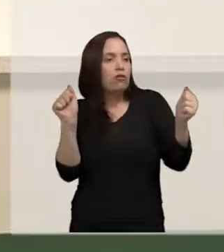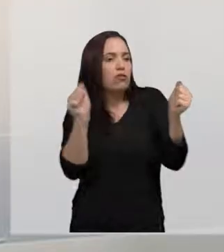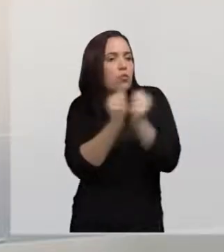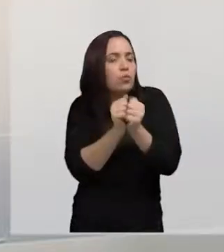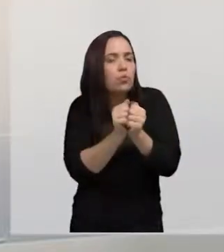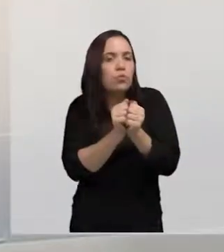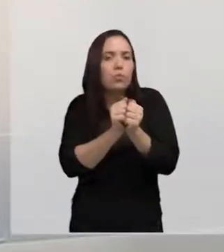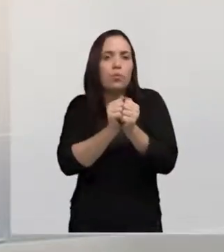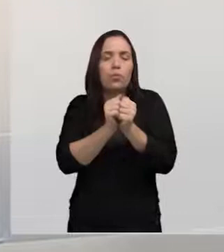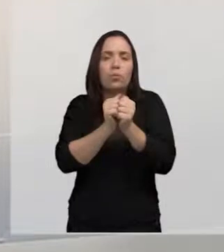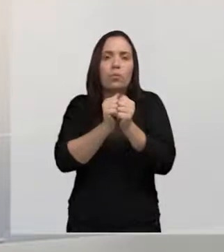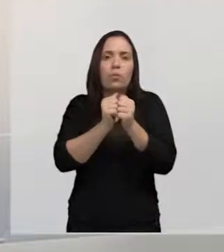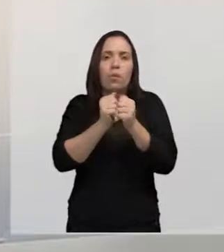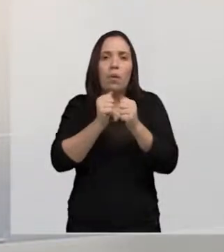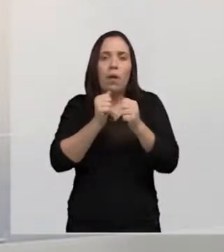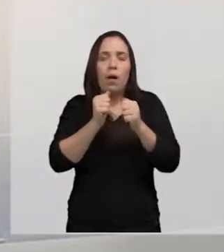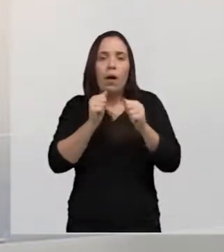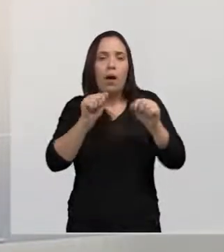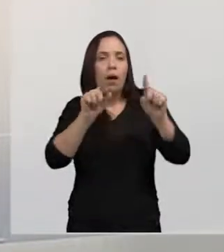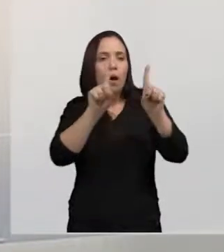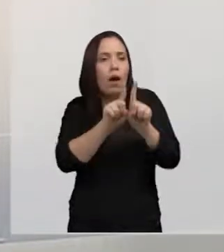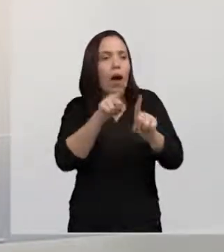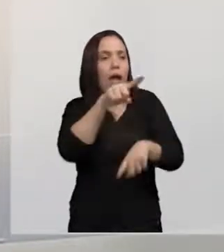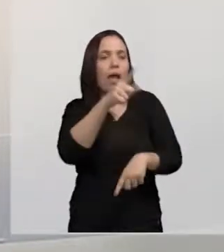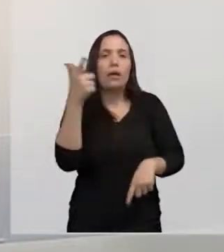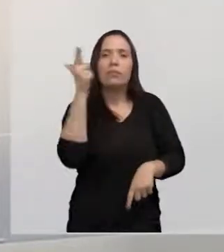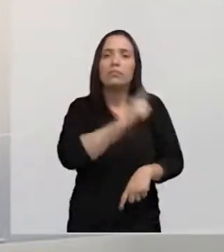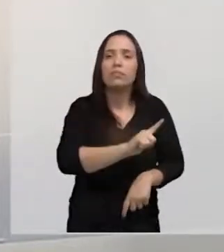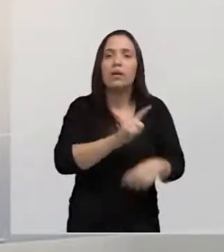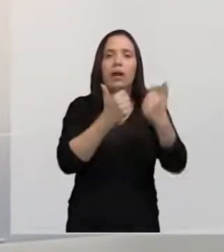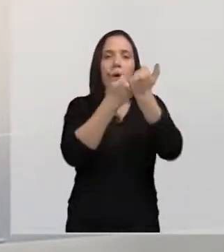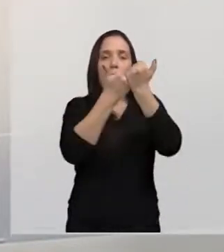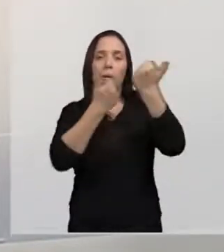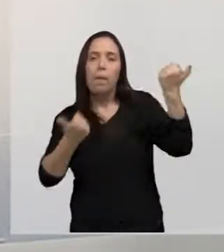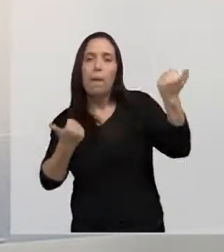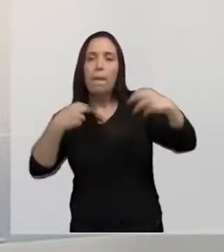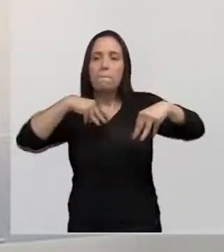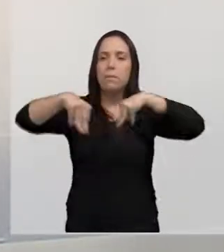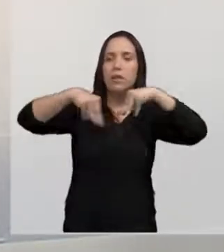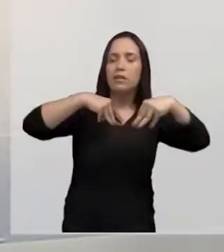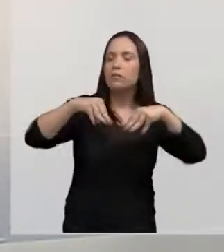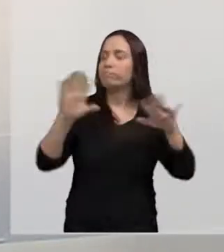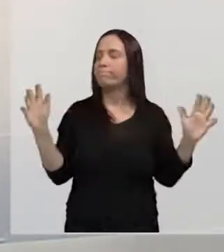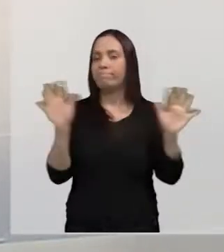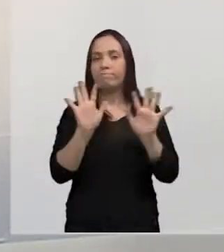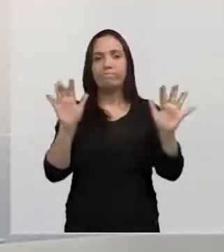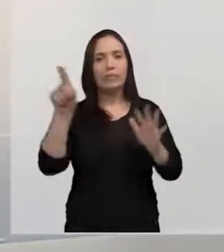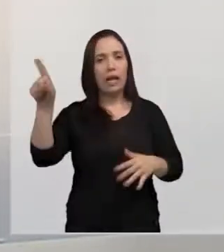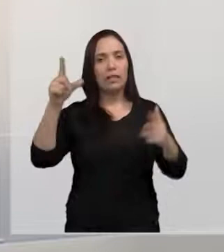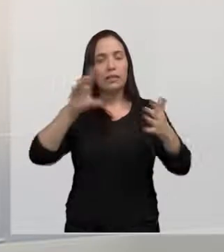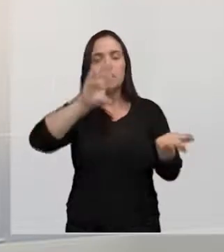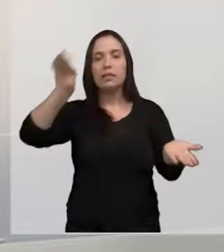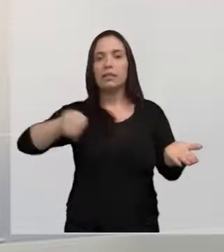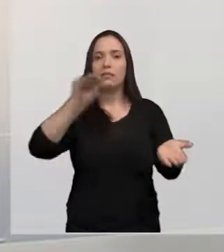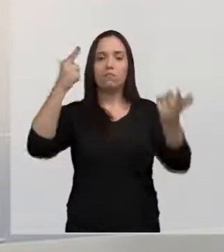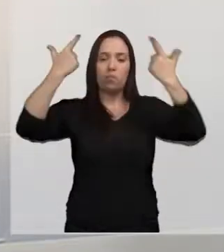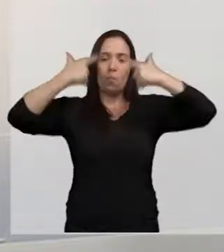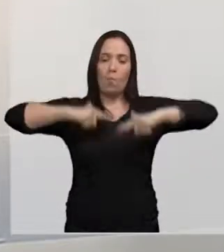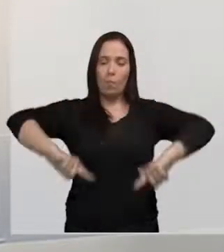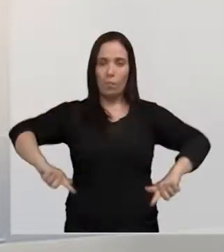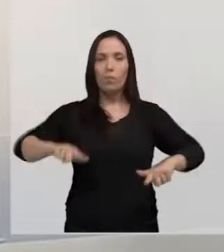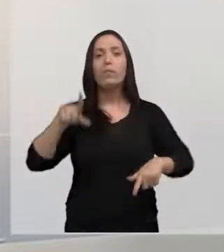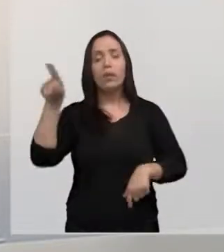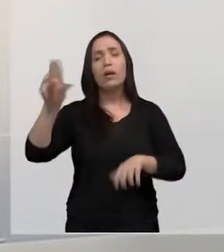o partido não fará parte Eu fiquei feliz. do governo dele. Insisto, o que ele quer dizer? O Ciro, na minha avaliação,